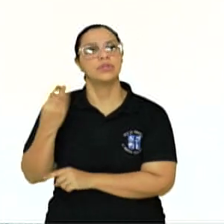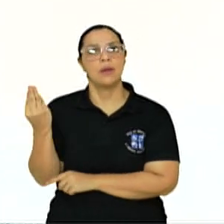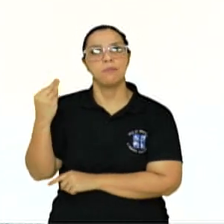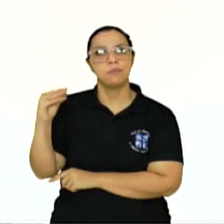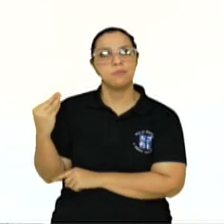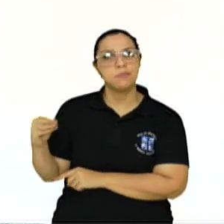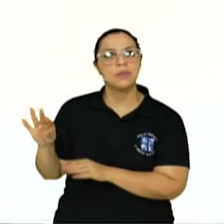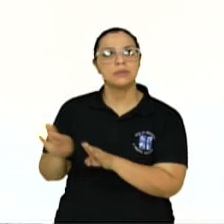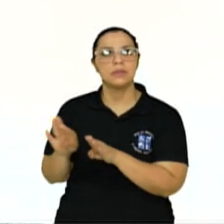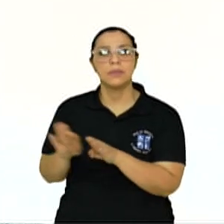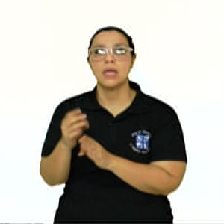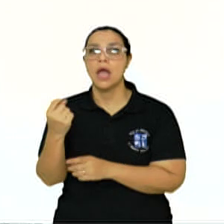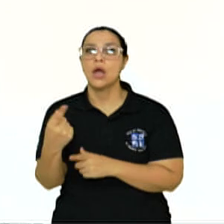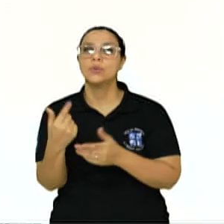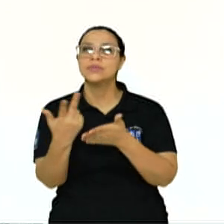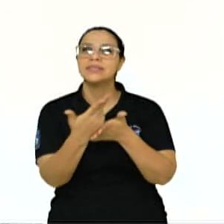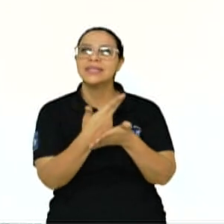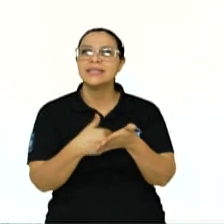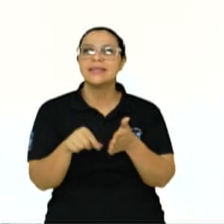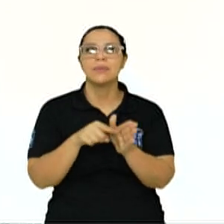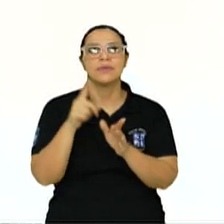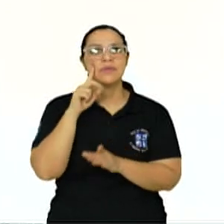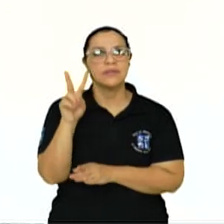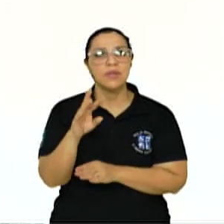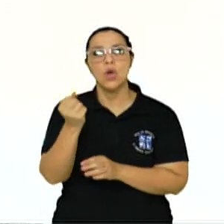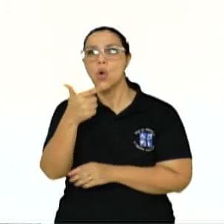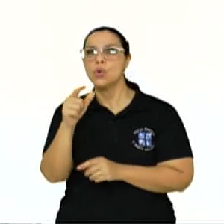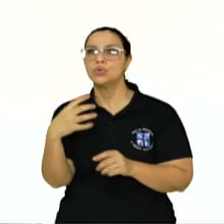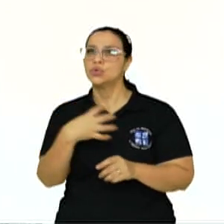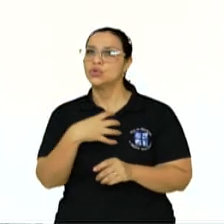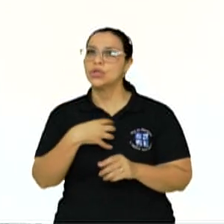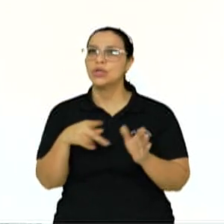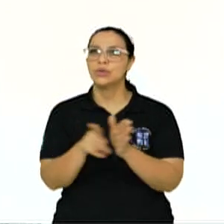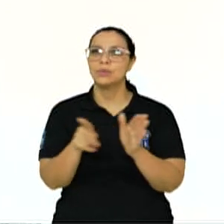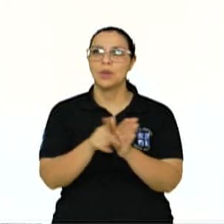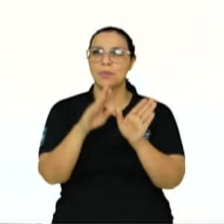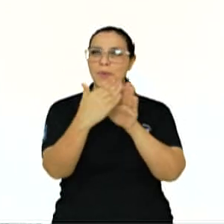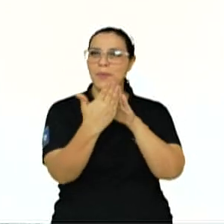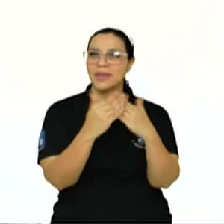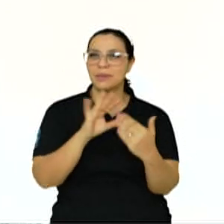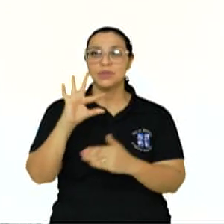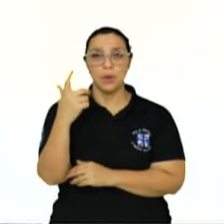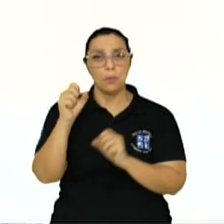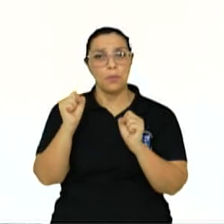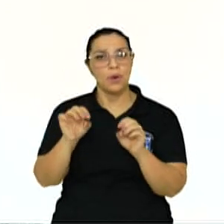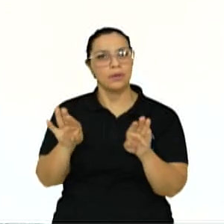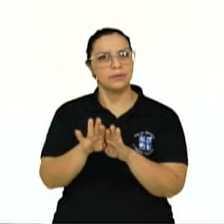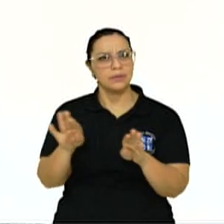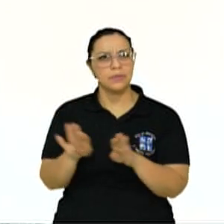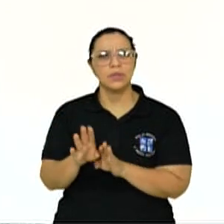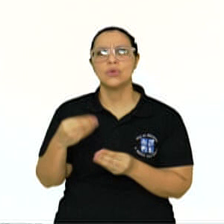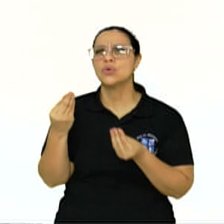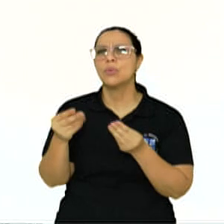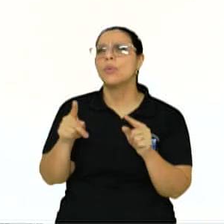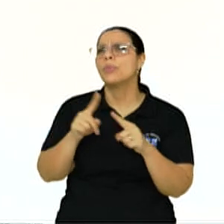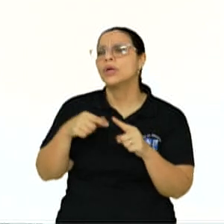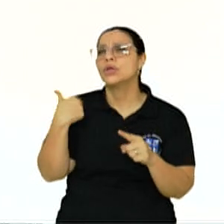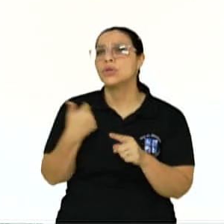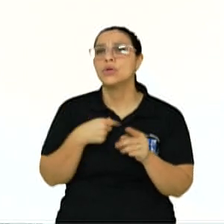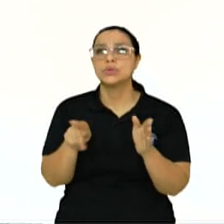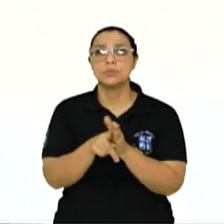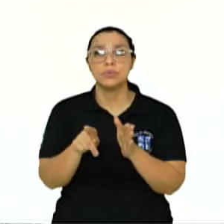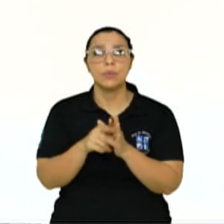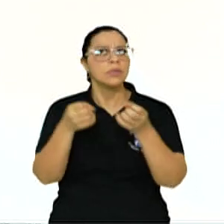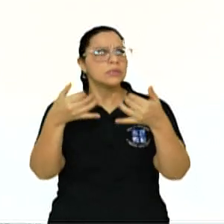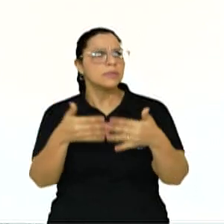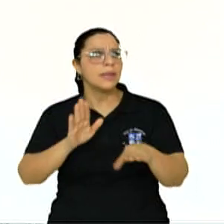coloquei aqui algumas imagens, né, de outros modelos de pirâmides que podem acontecer. Por que a gente acaba